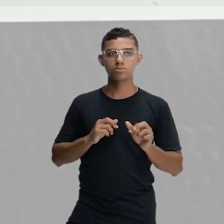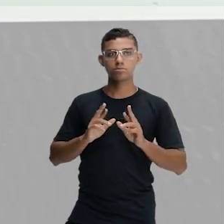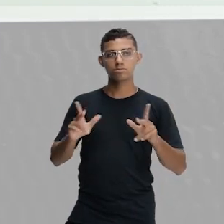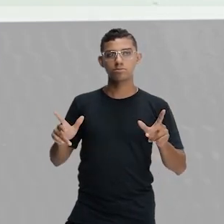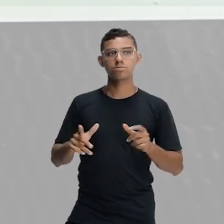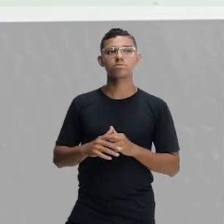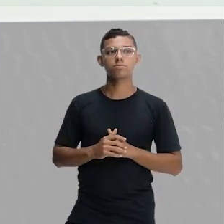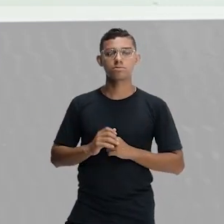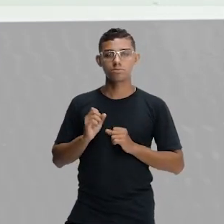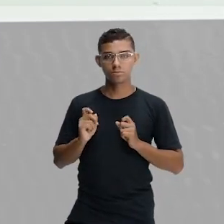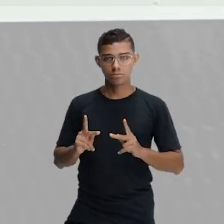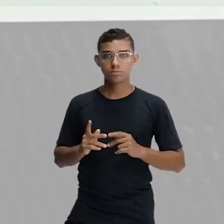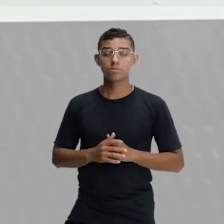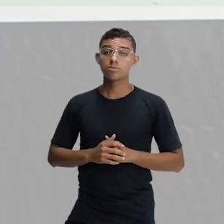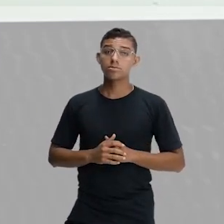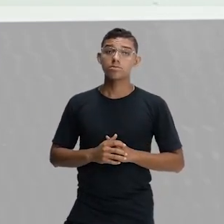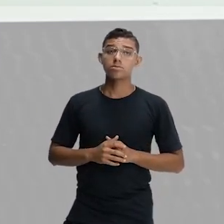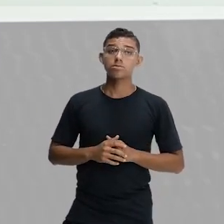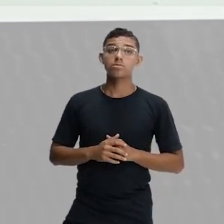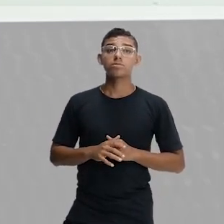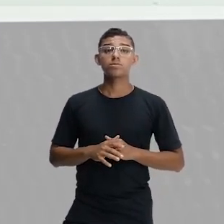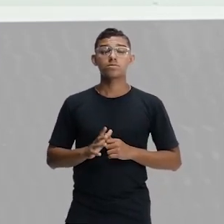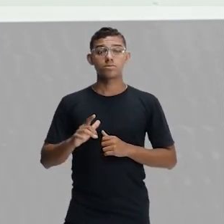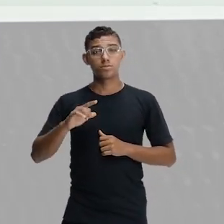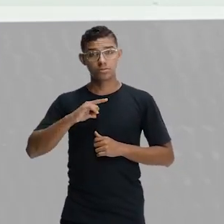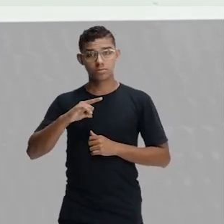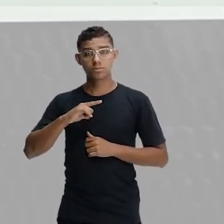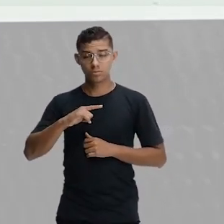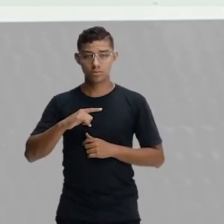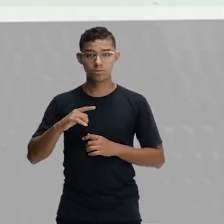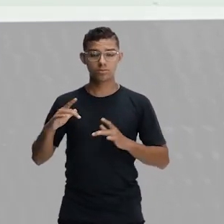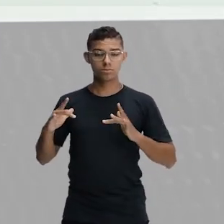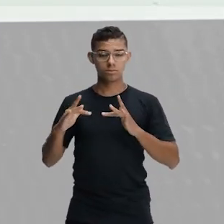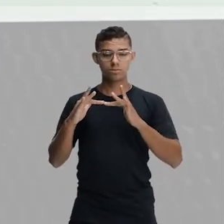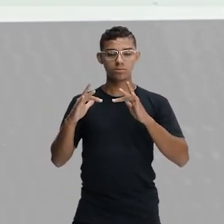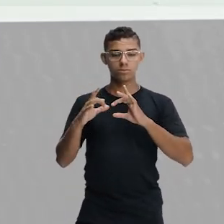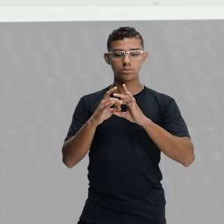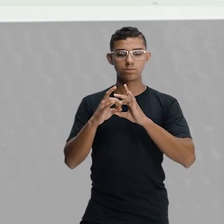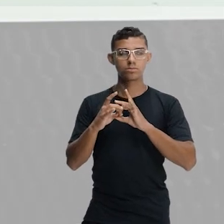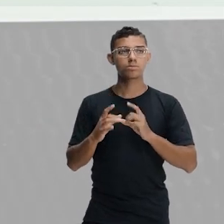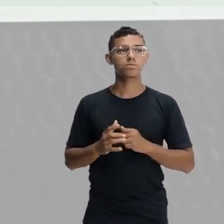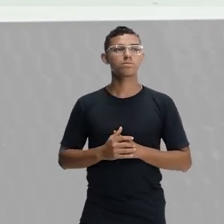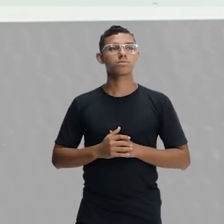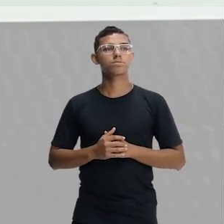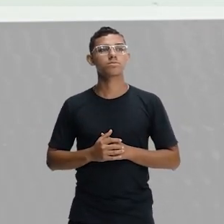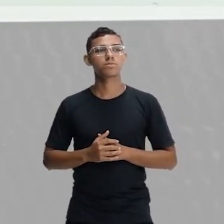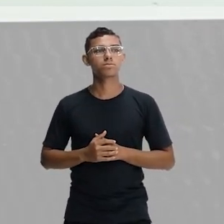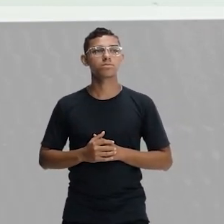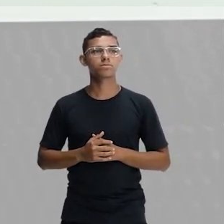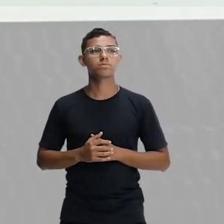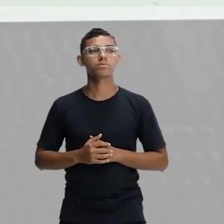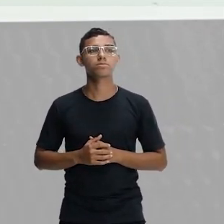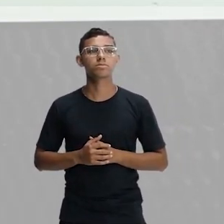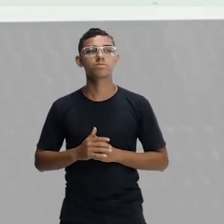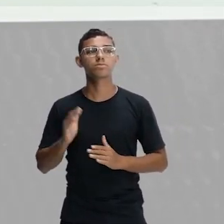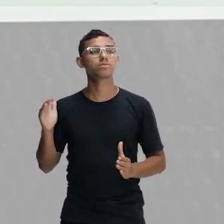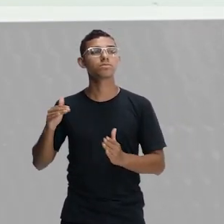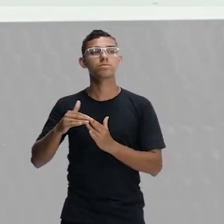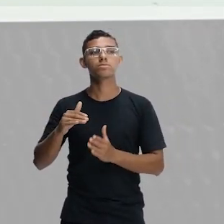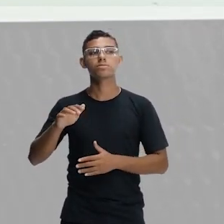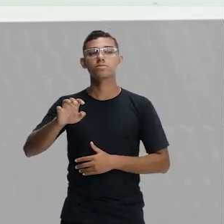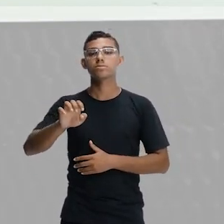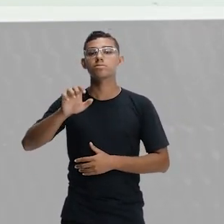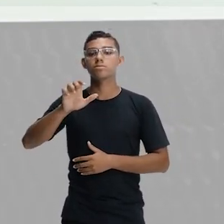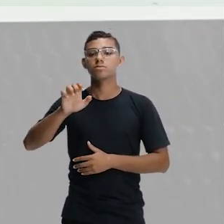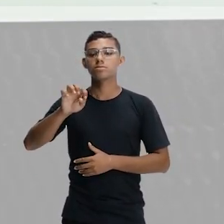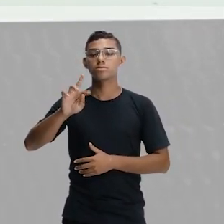diferente. Tá ok? Então, essa é a eletrização por contato. O último caso de eletrização é a